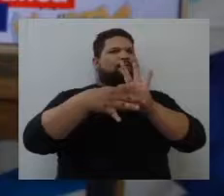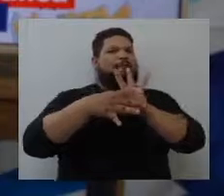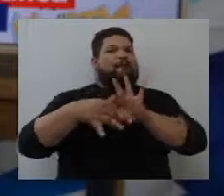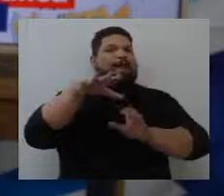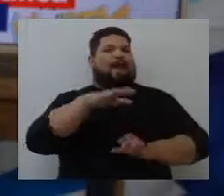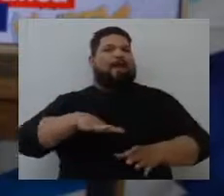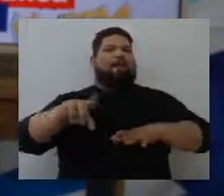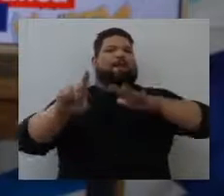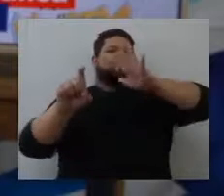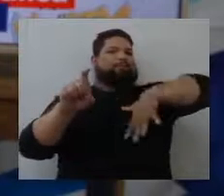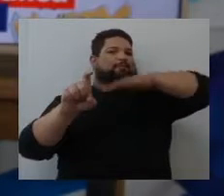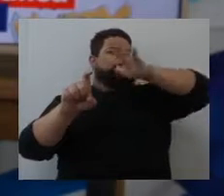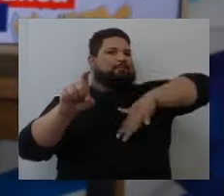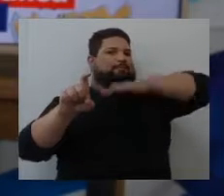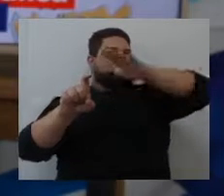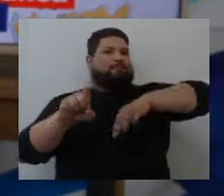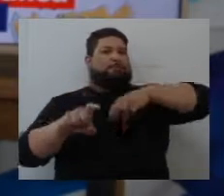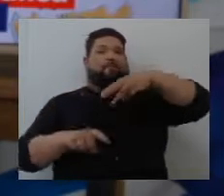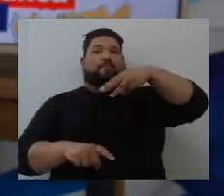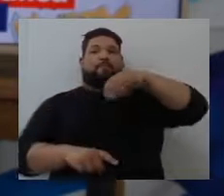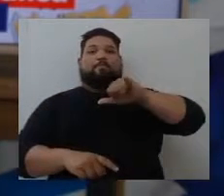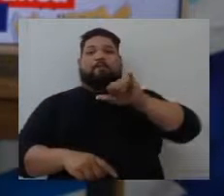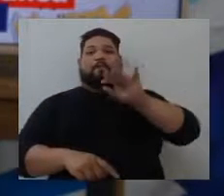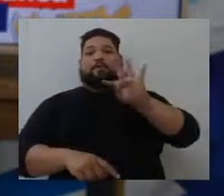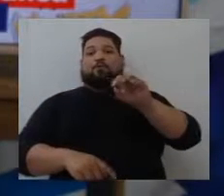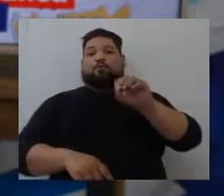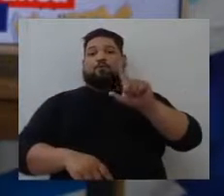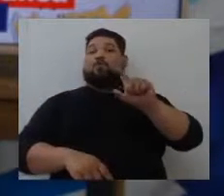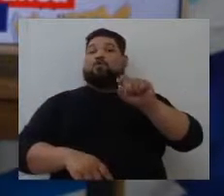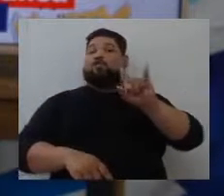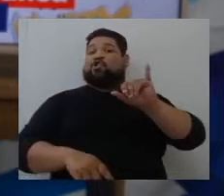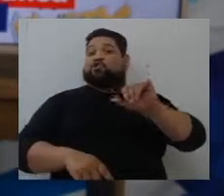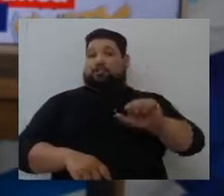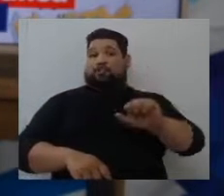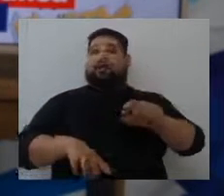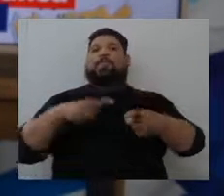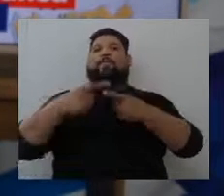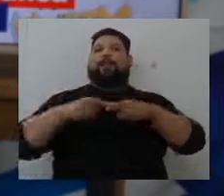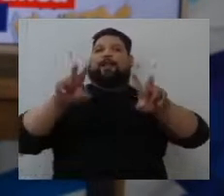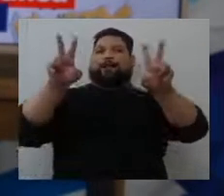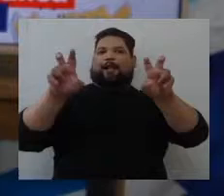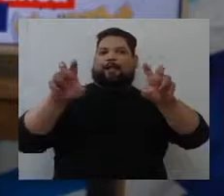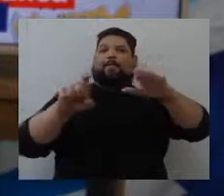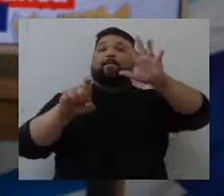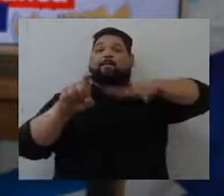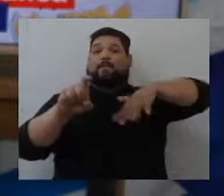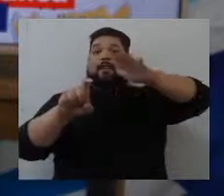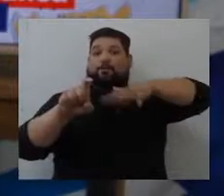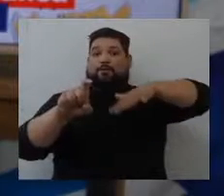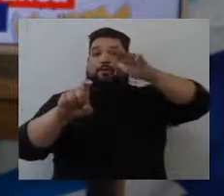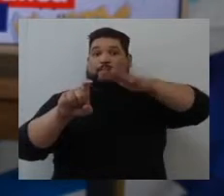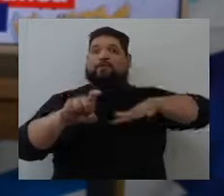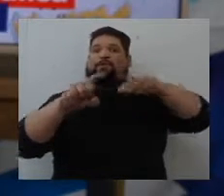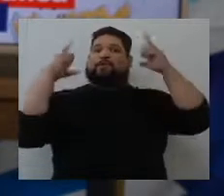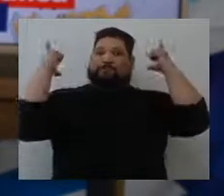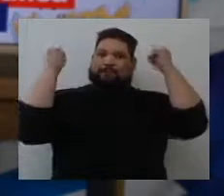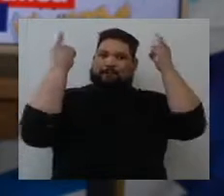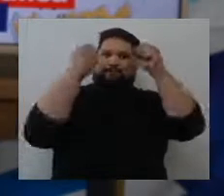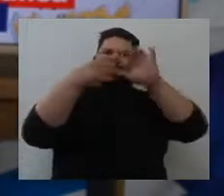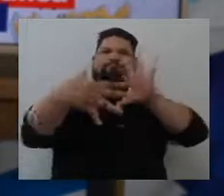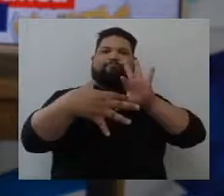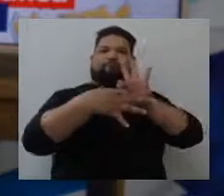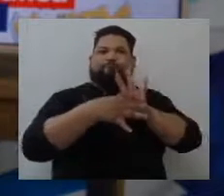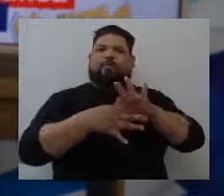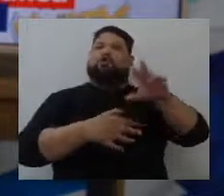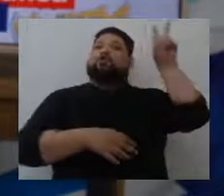mitologia. Até porque a mitologia clássica, a mitologia grega, ela tem forte ligação com a